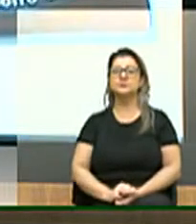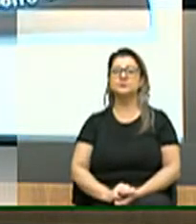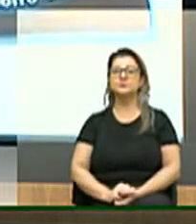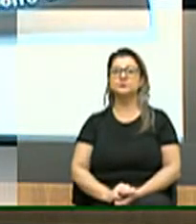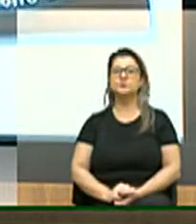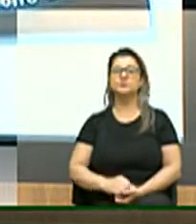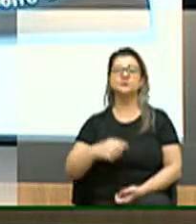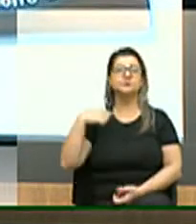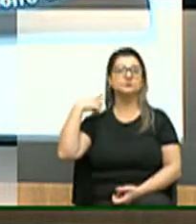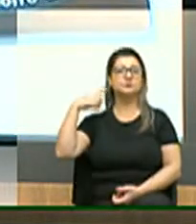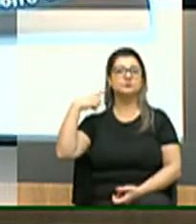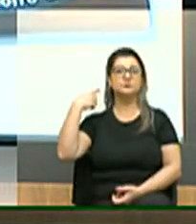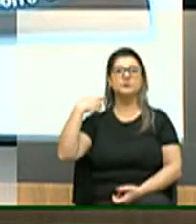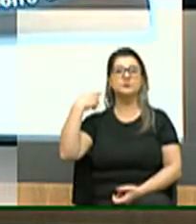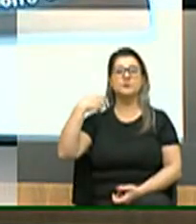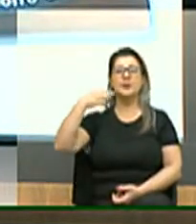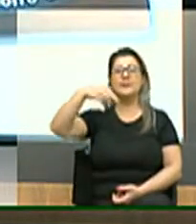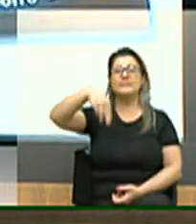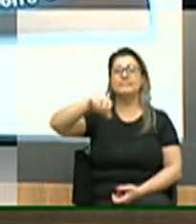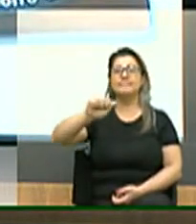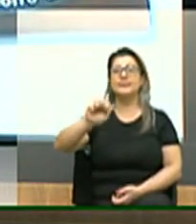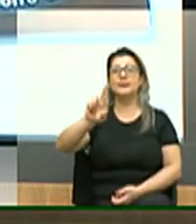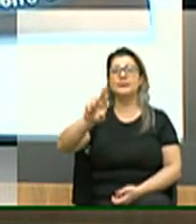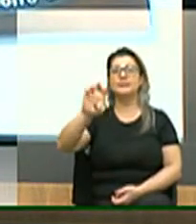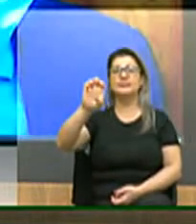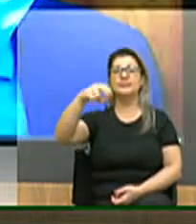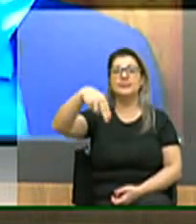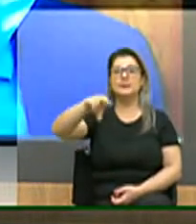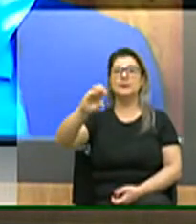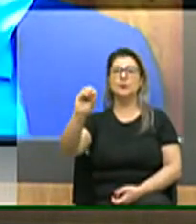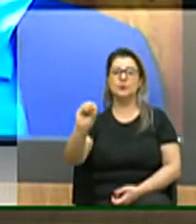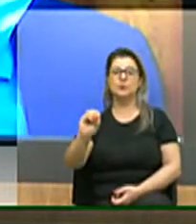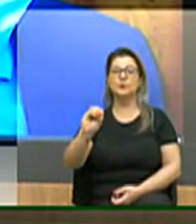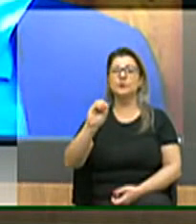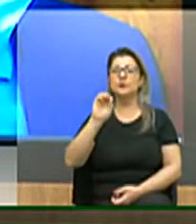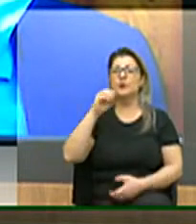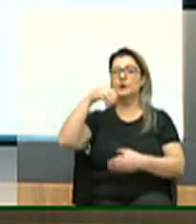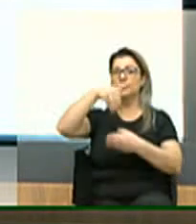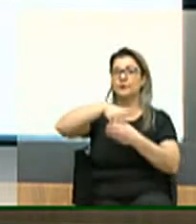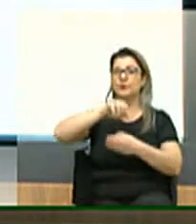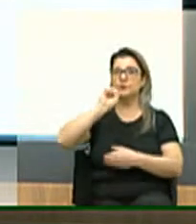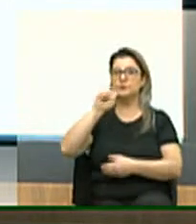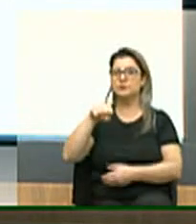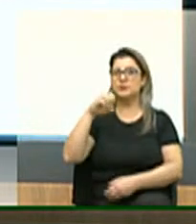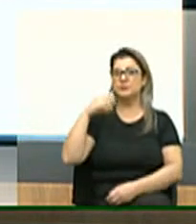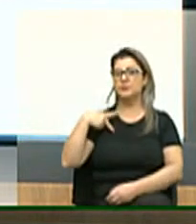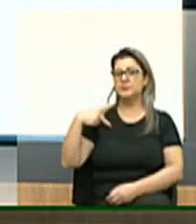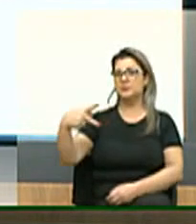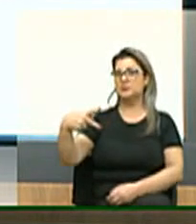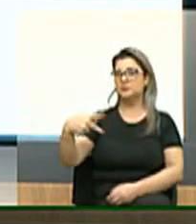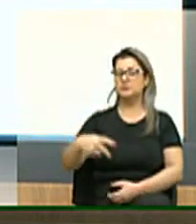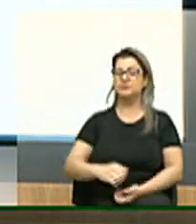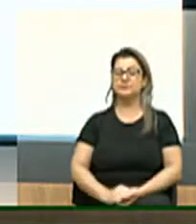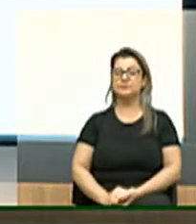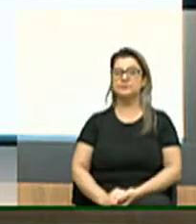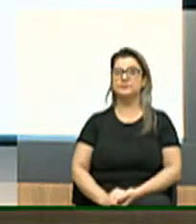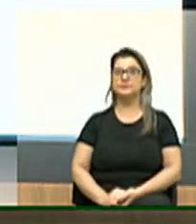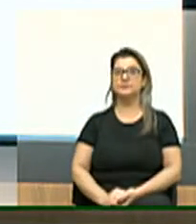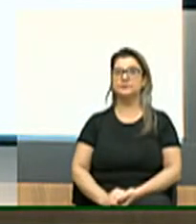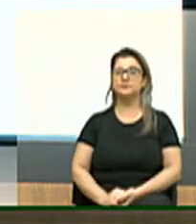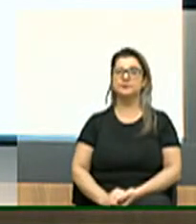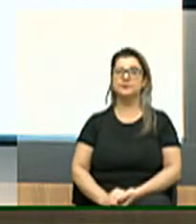Deputado Luiz Marenco. Voto sim, presidente. Eu estou. Presidente.